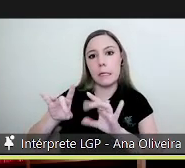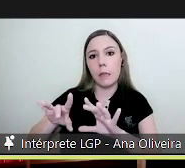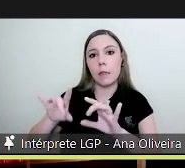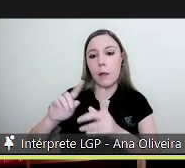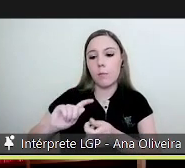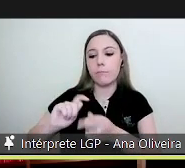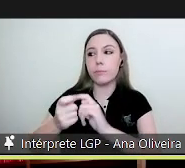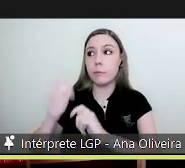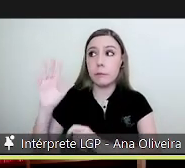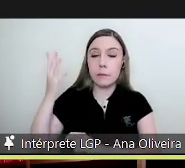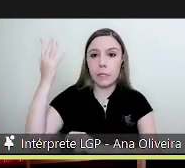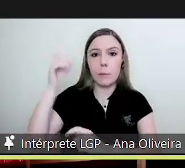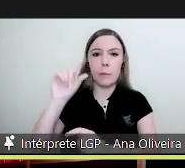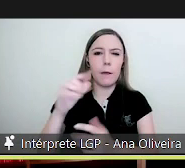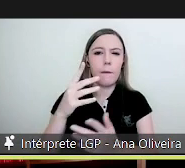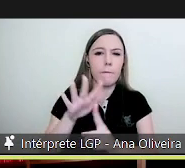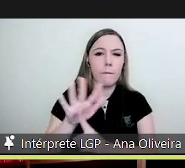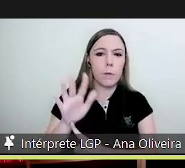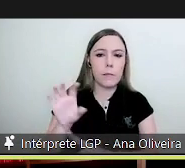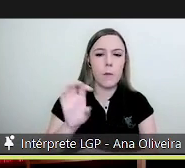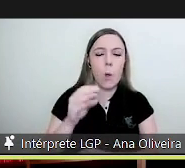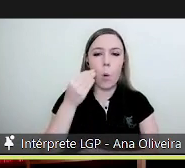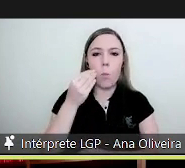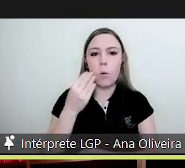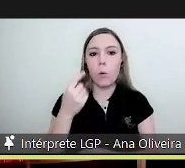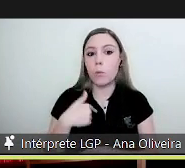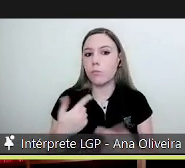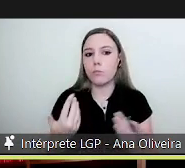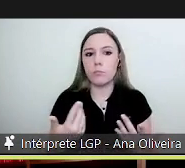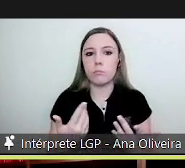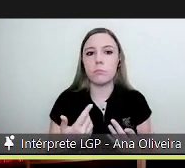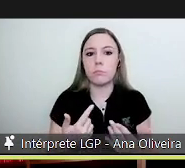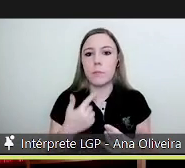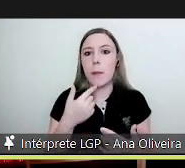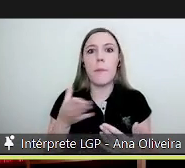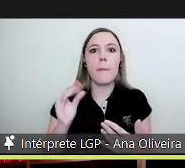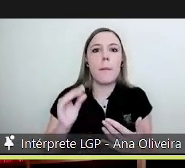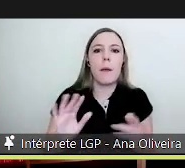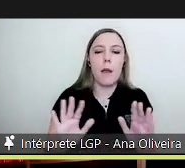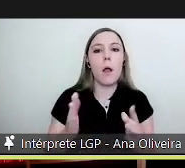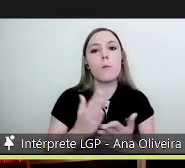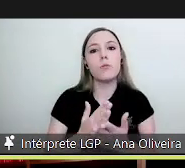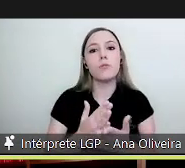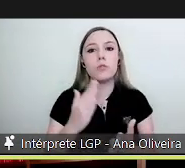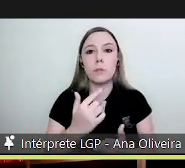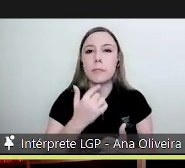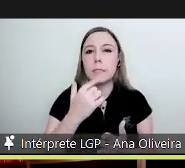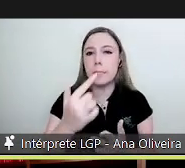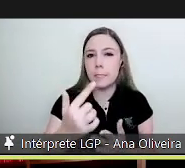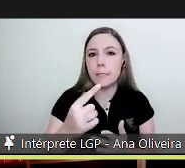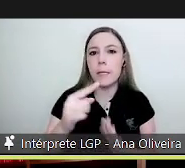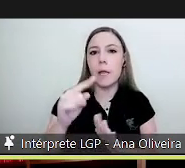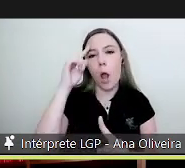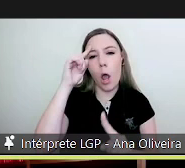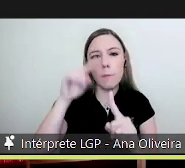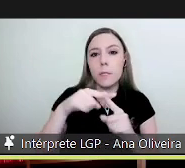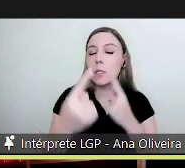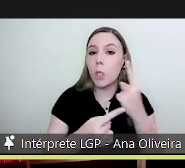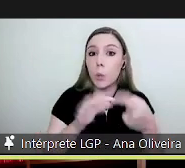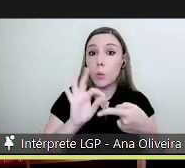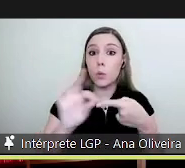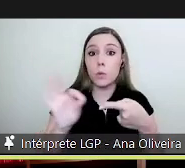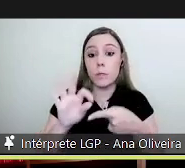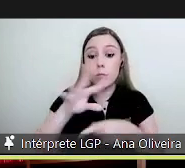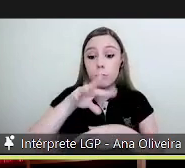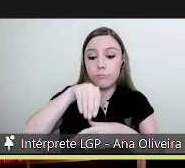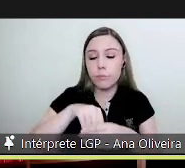impactos. Portanto, não vou aqui ir mais além, apenas só reforçar algumas metas específicas incluídas no